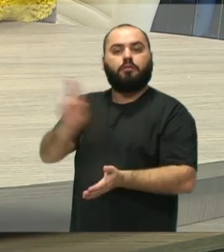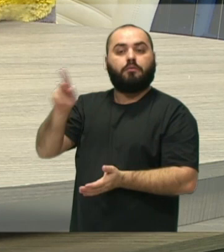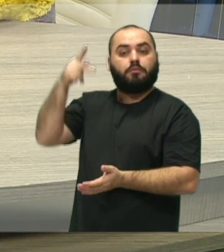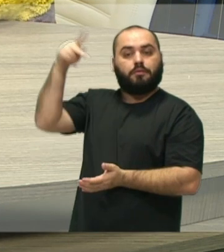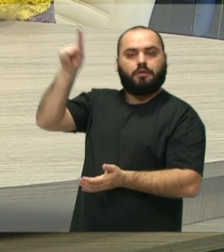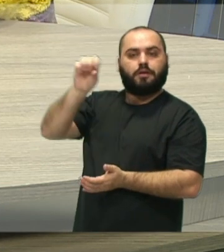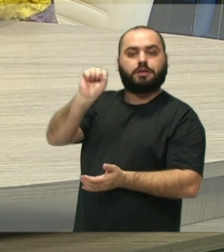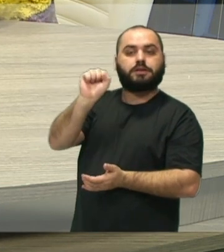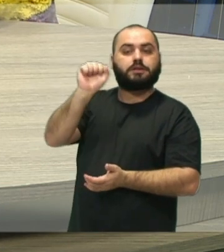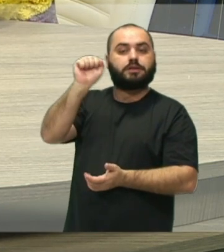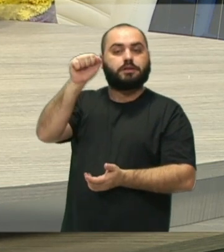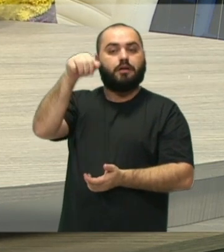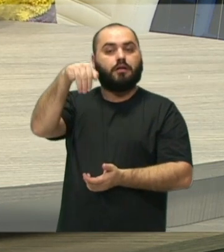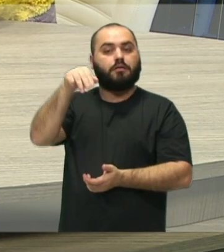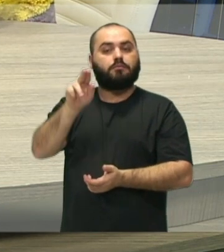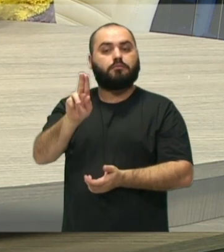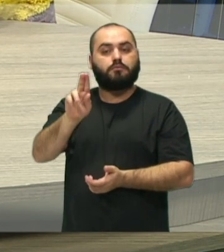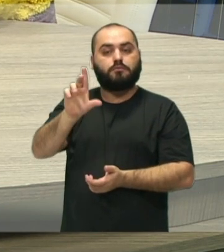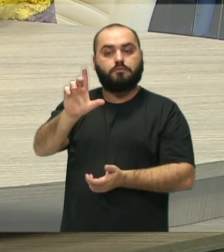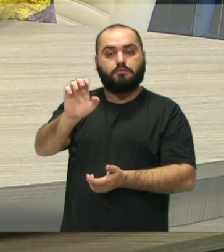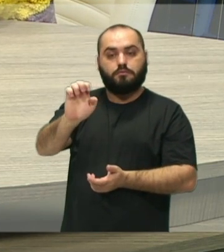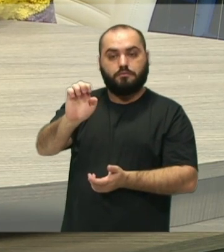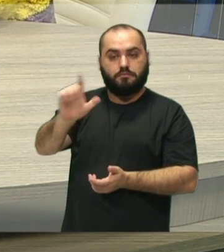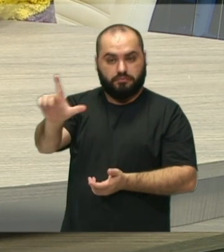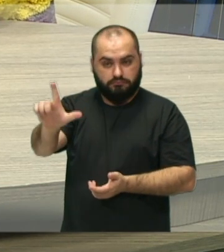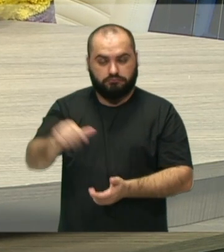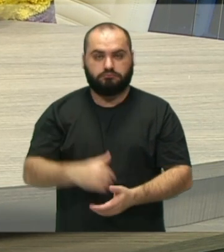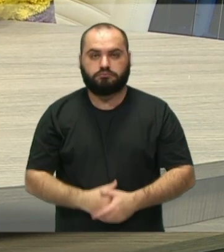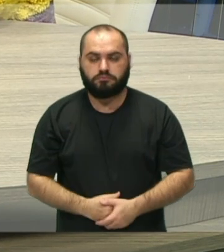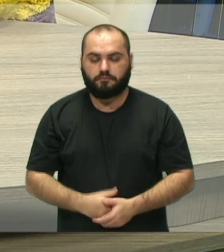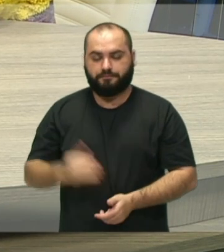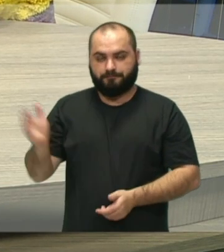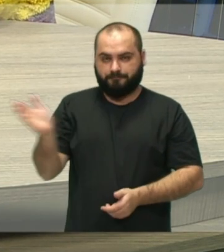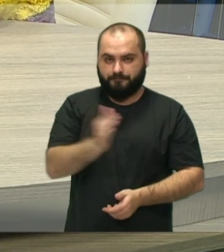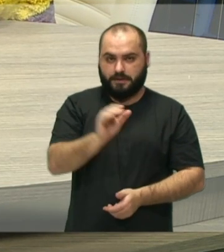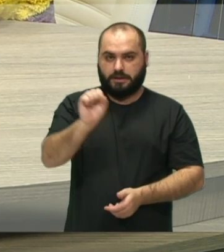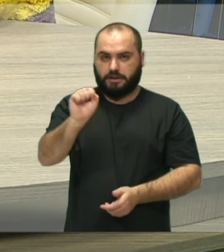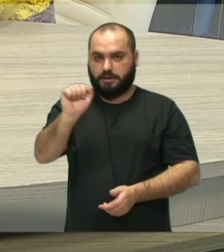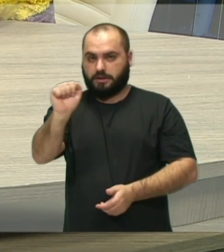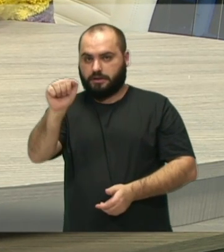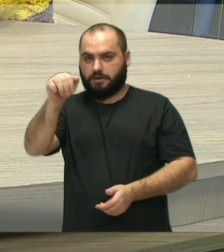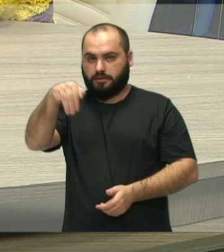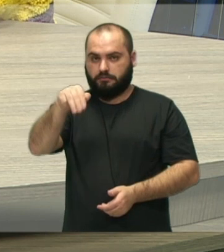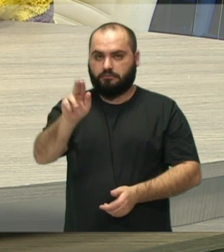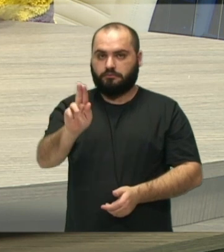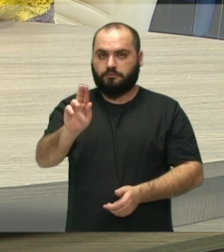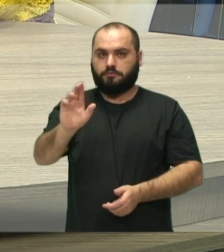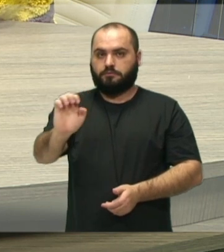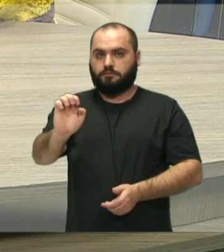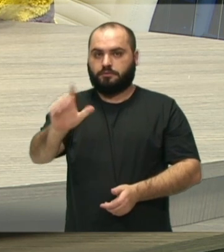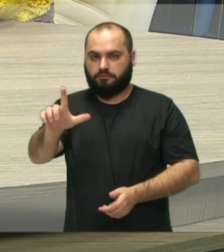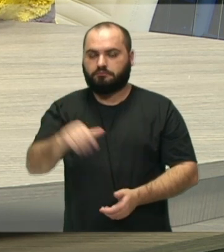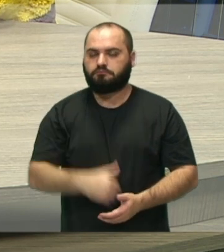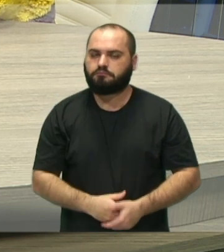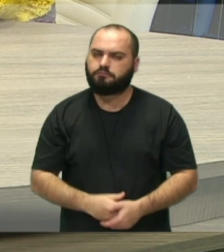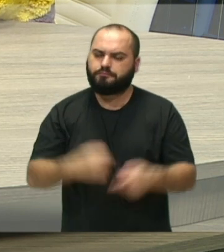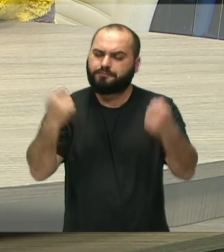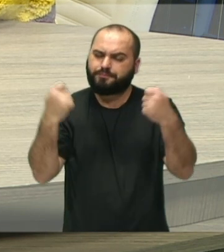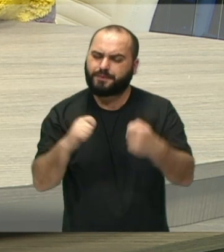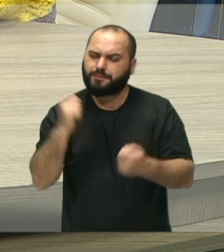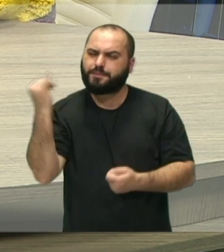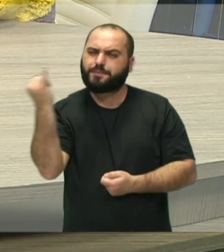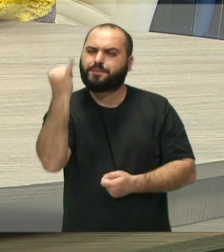nós falávamos ainda no primeiro bloco a respeito do workshop, né, e da importância de que as empresas saibam que elas também têm